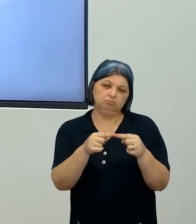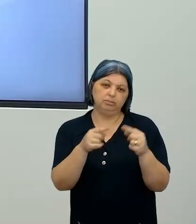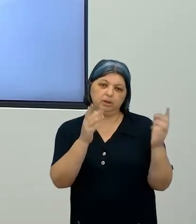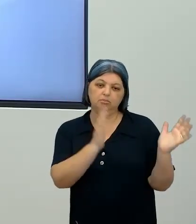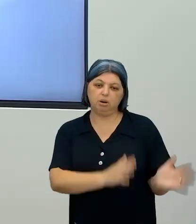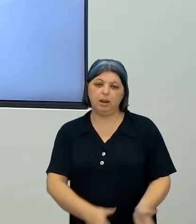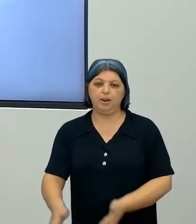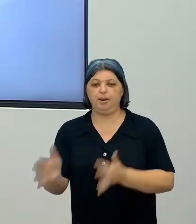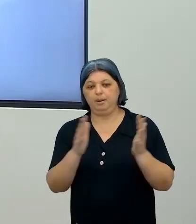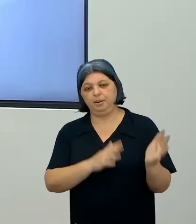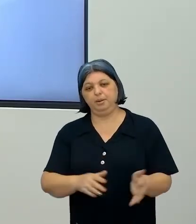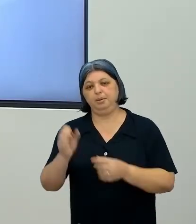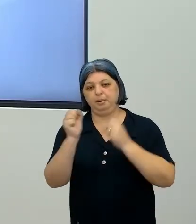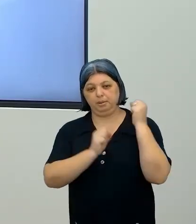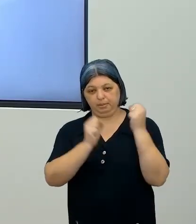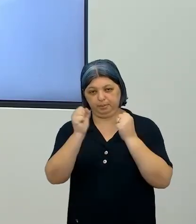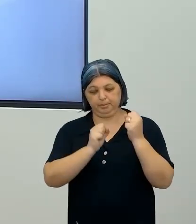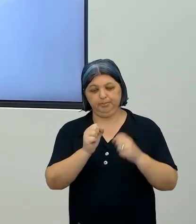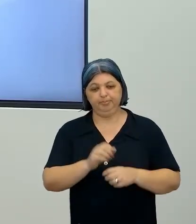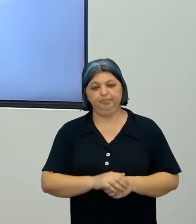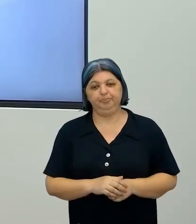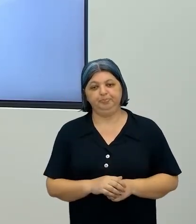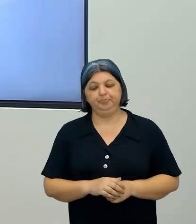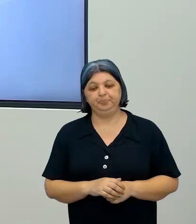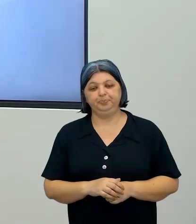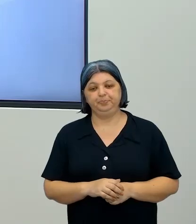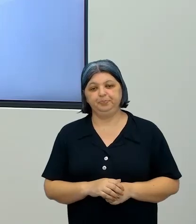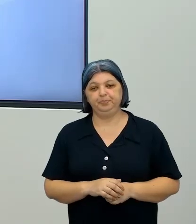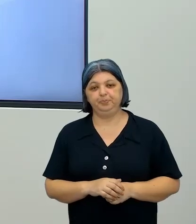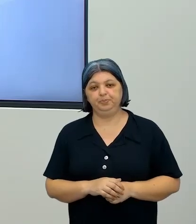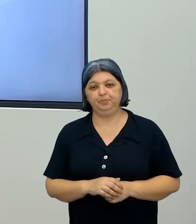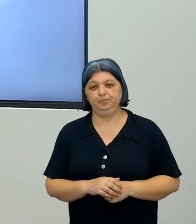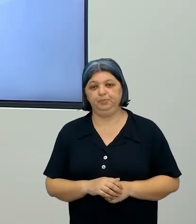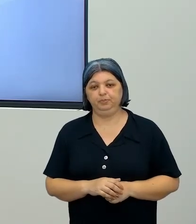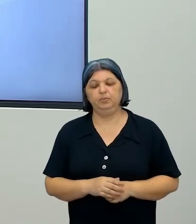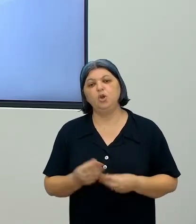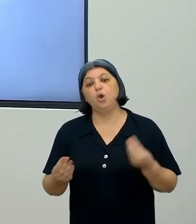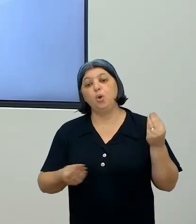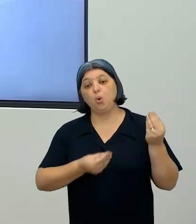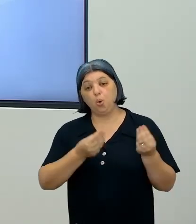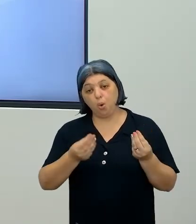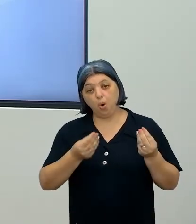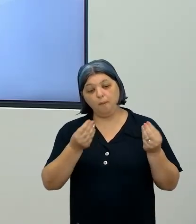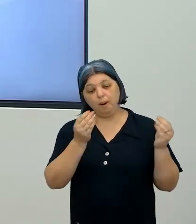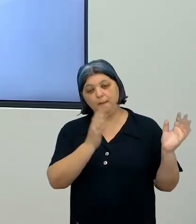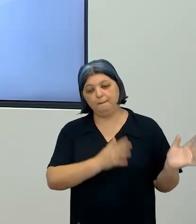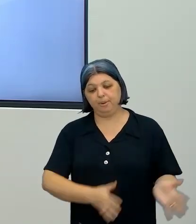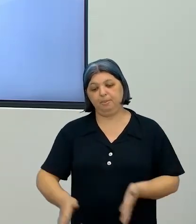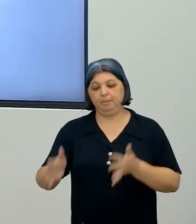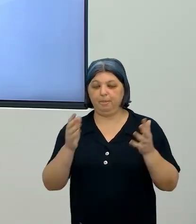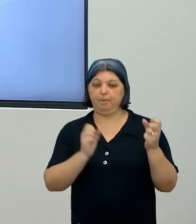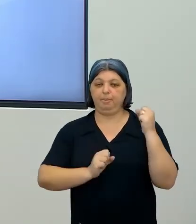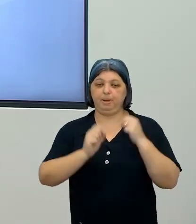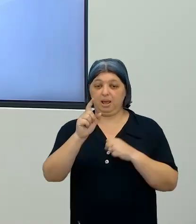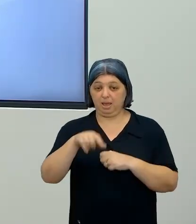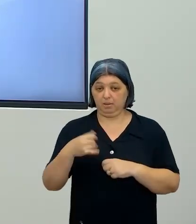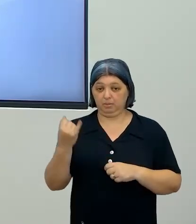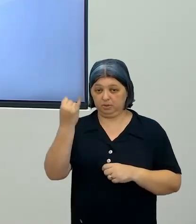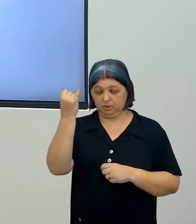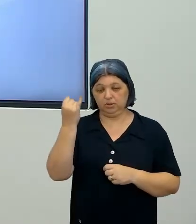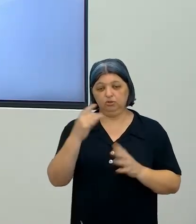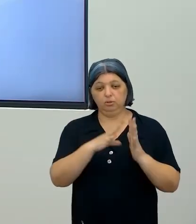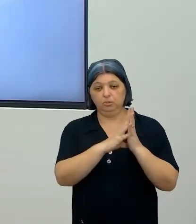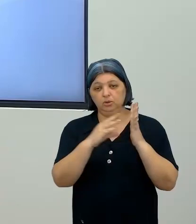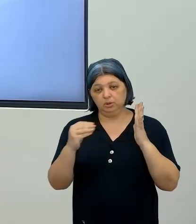também. Então, veja só como que a indústria ela é importante e esse modelo todo que eu estou pensando